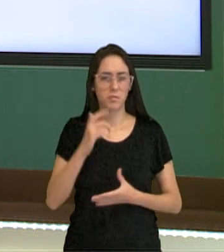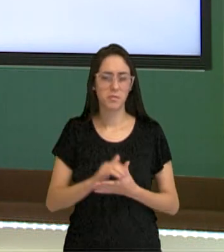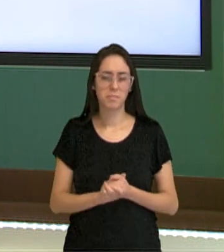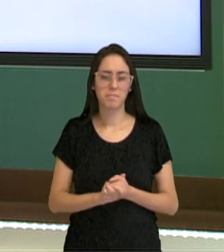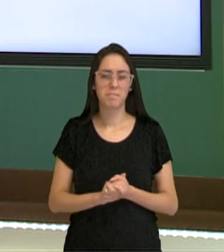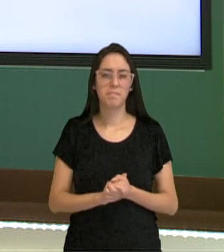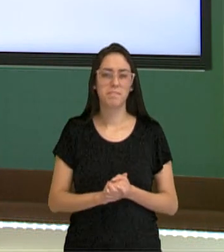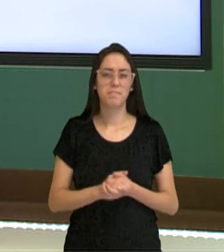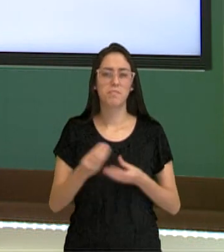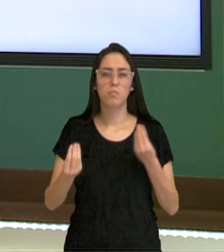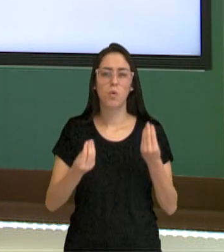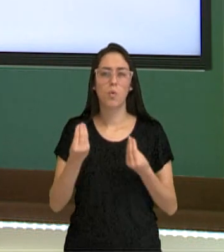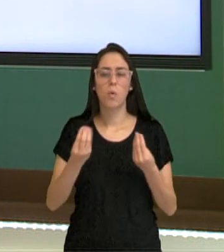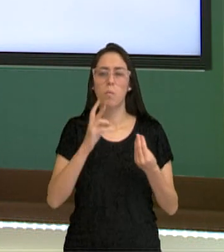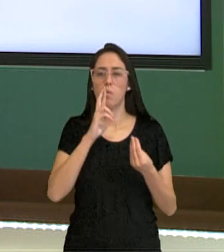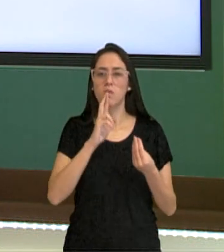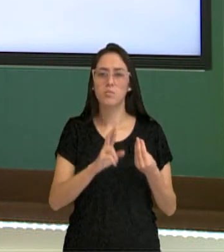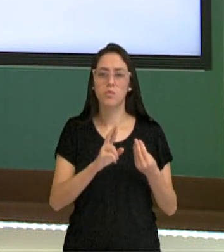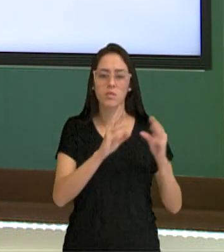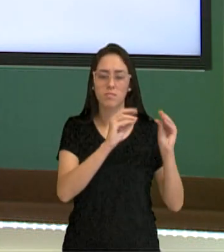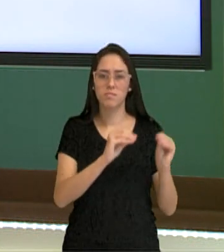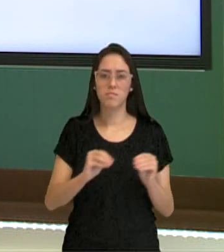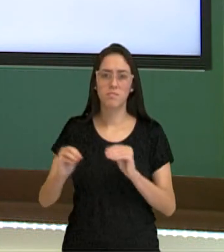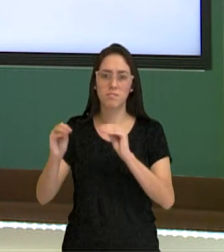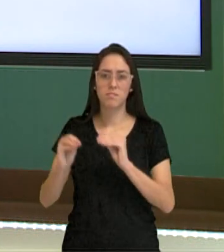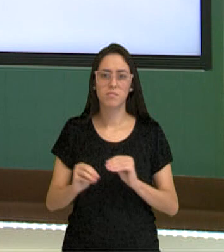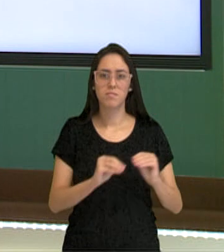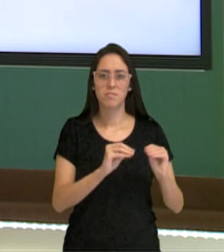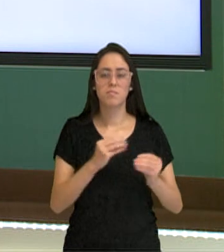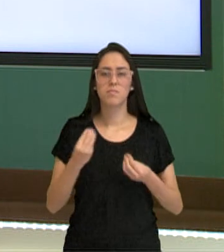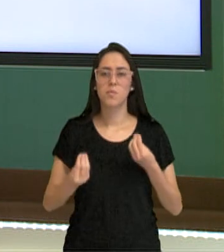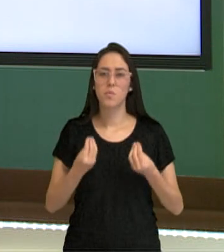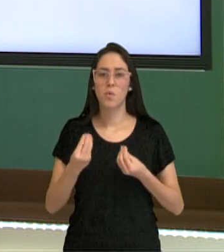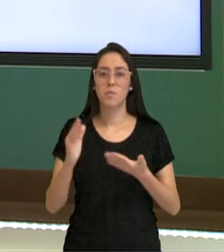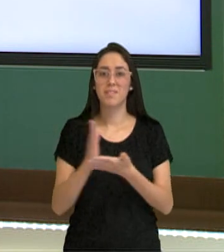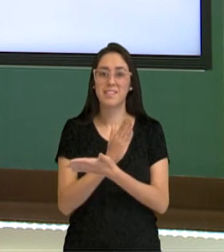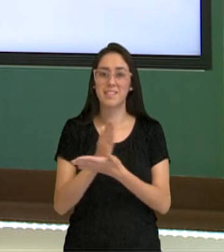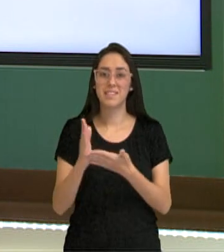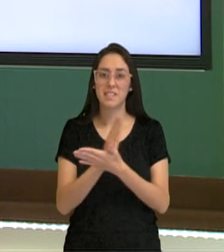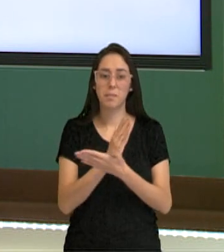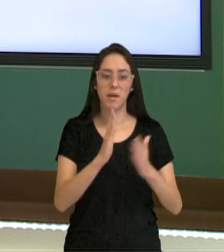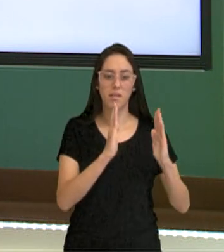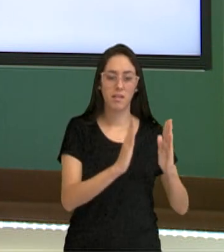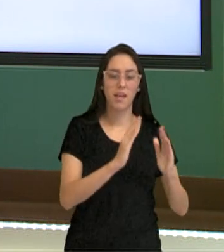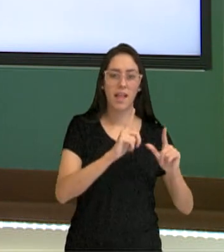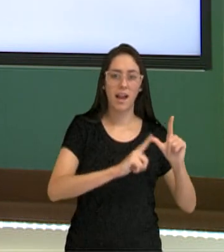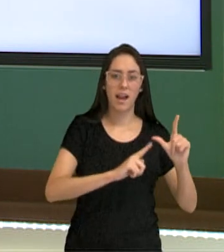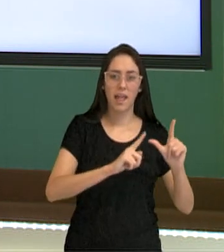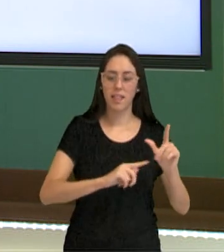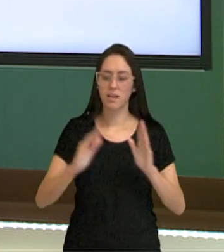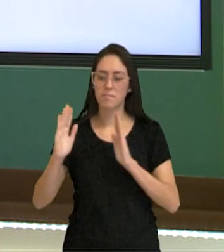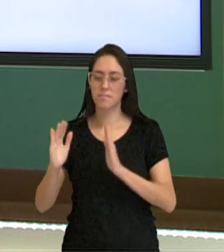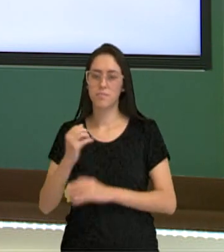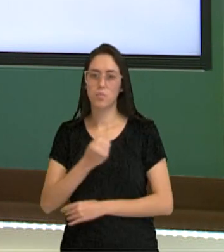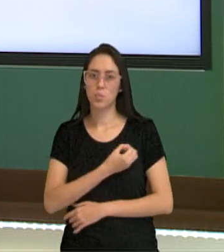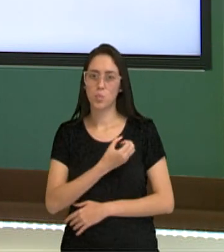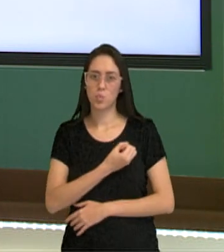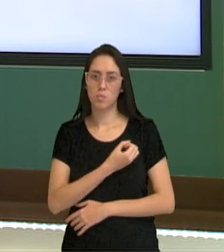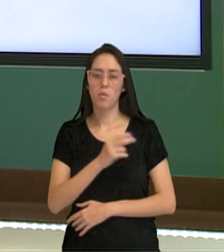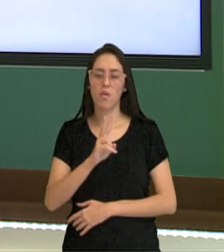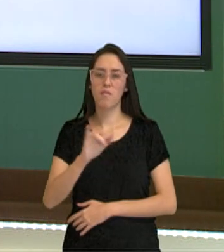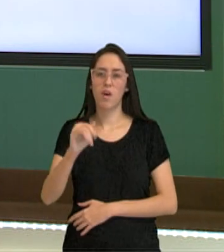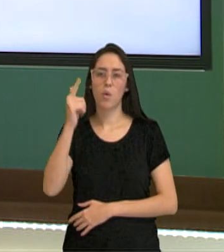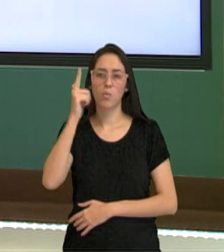passar direto de um lado para o outro que precisa, separando de um lado letra, de um lado número e pronto. Conseguimos encontrar a